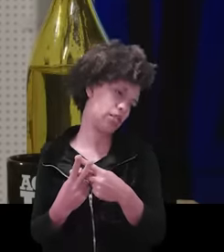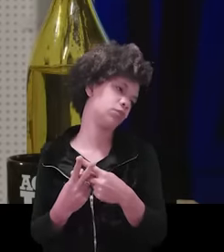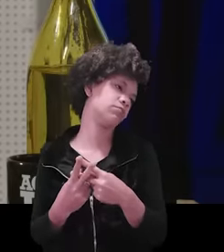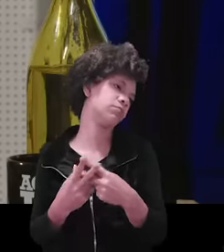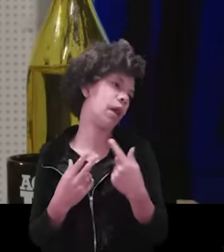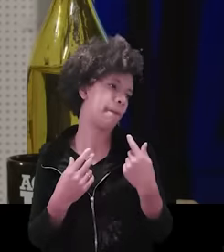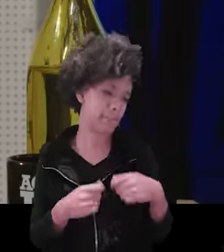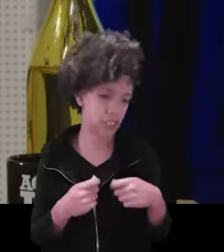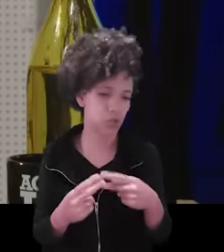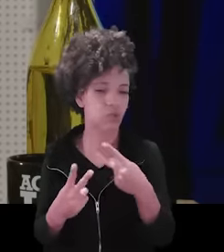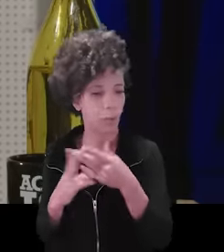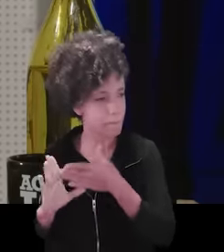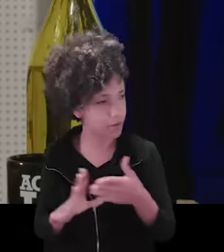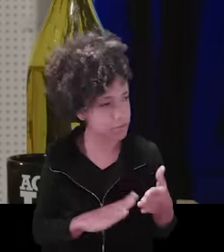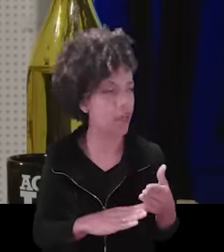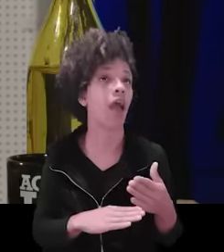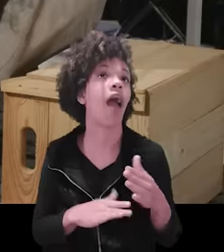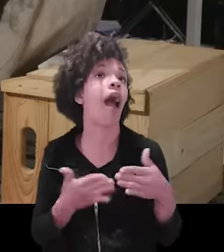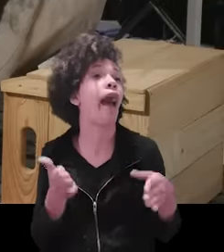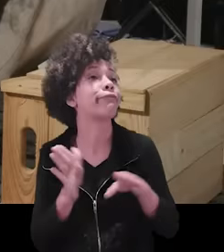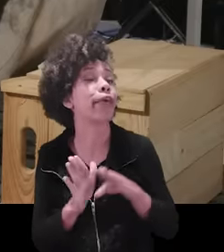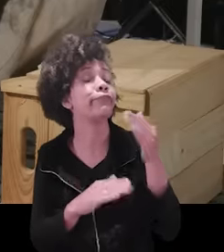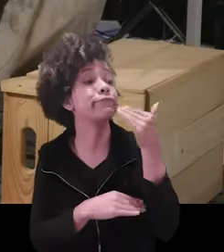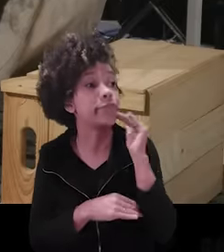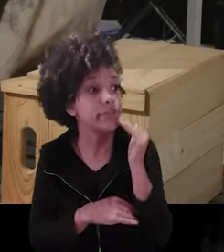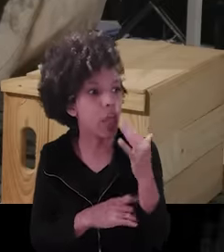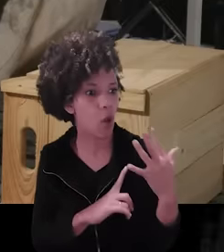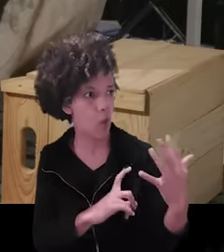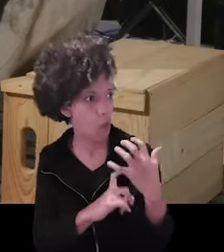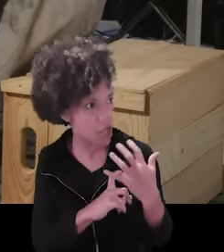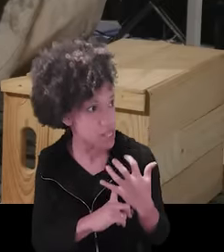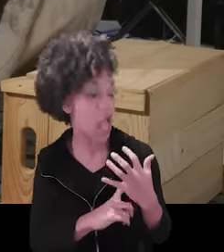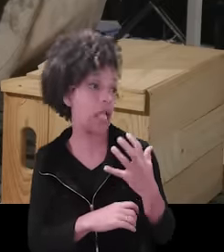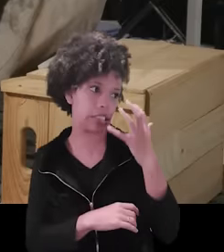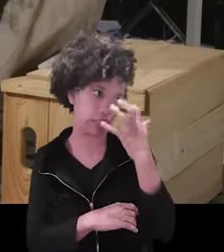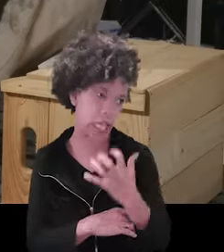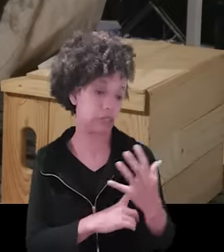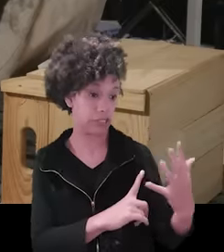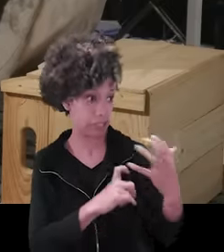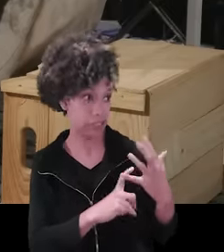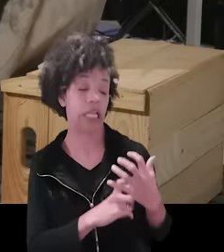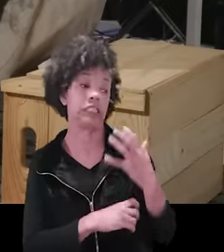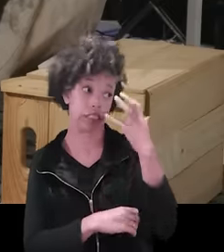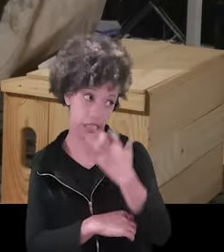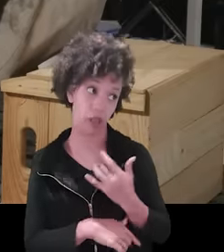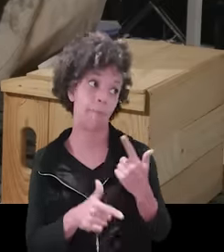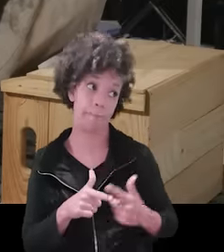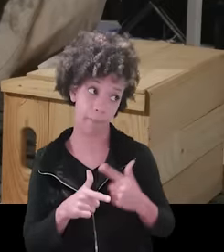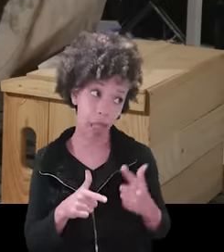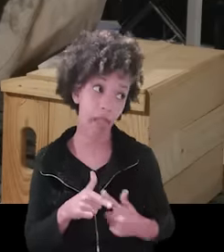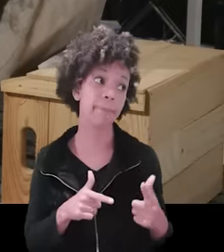ele foi preso teve que ir para cadeia até assim poderem é a sede Lá é muito sério é muito